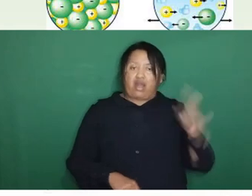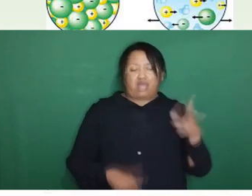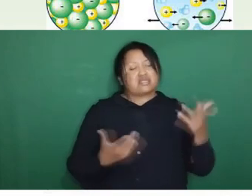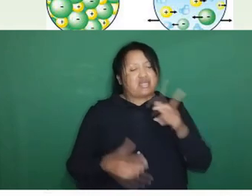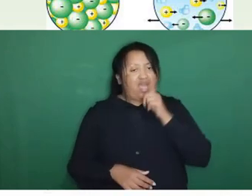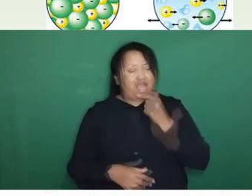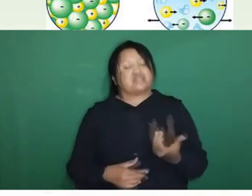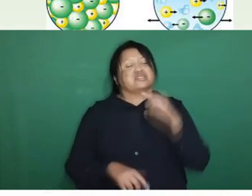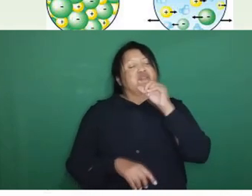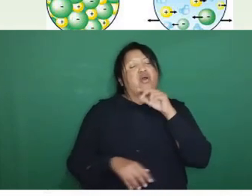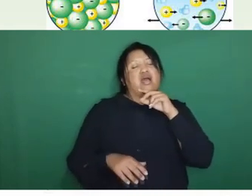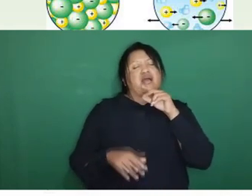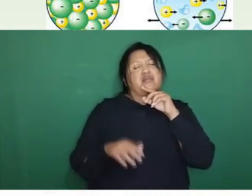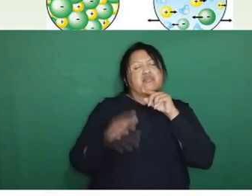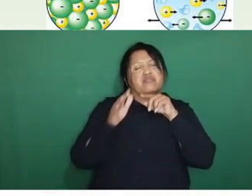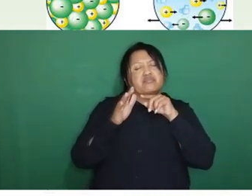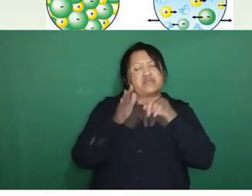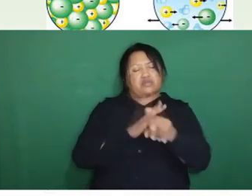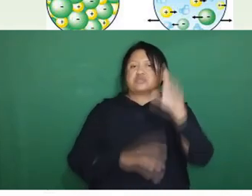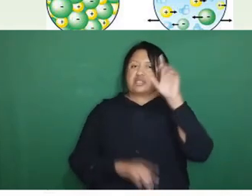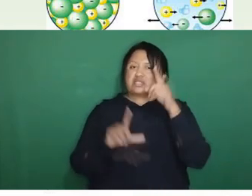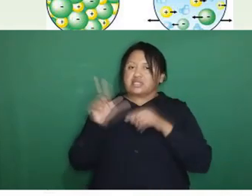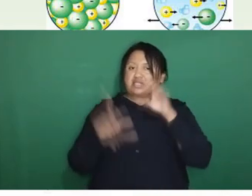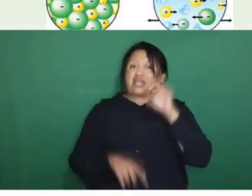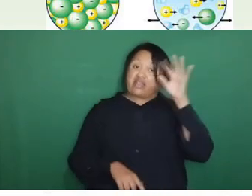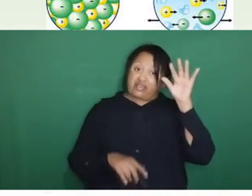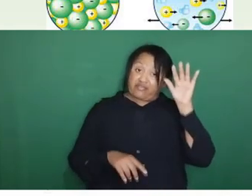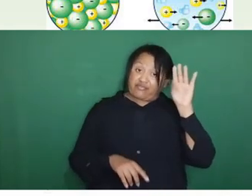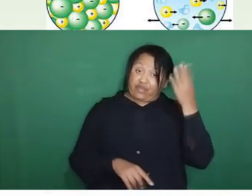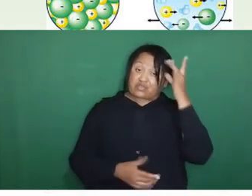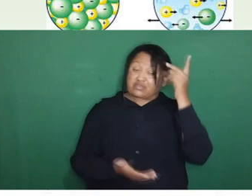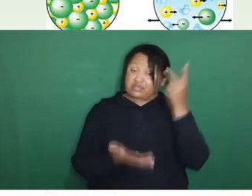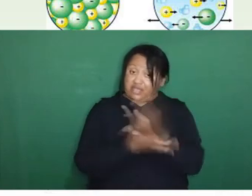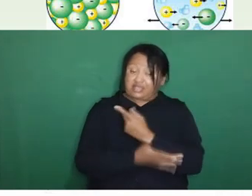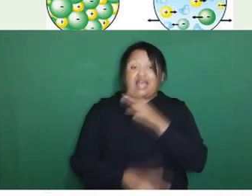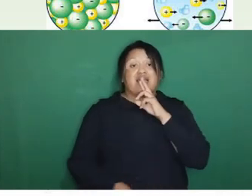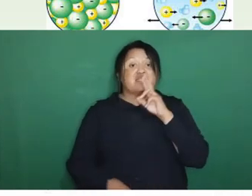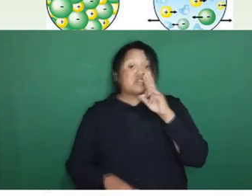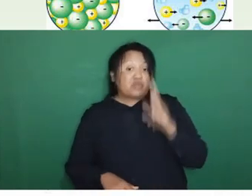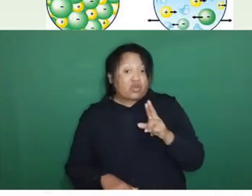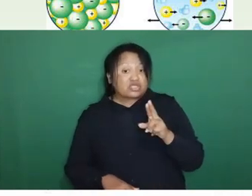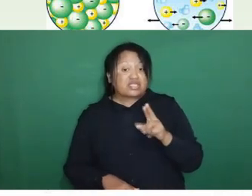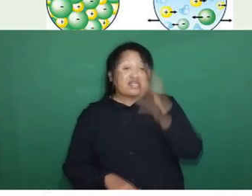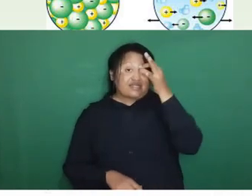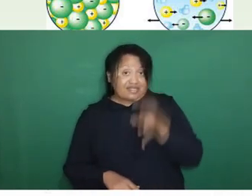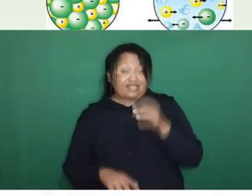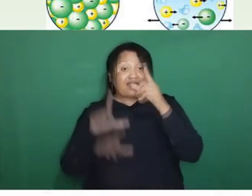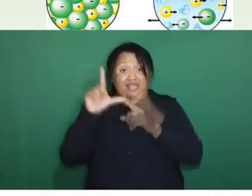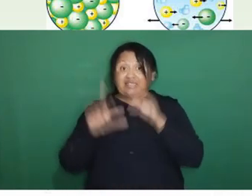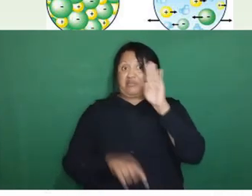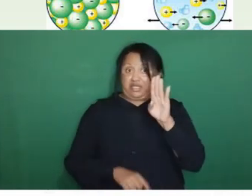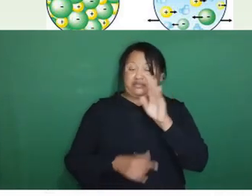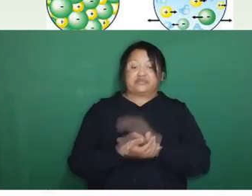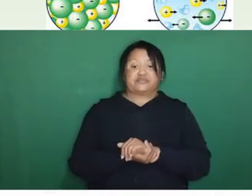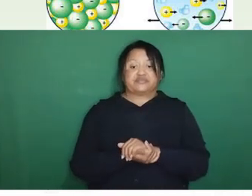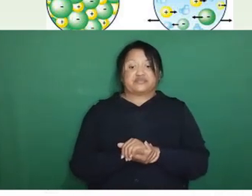a alternativa ela é falsa a resposta seria a letra b